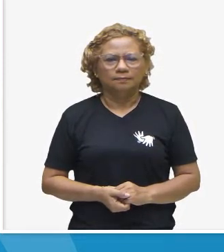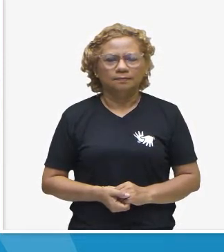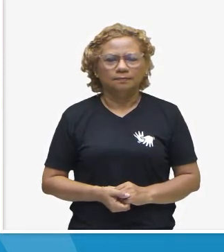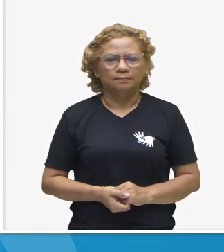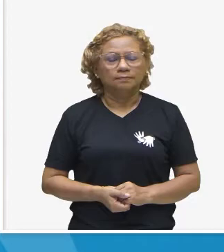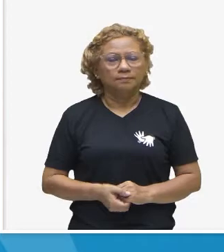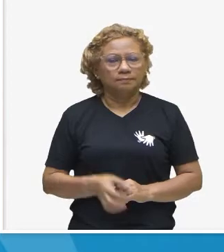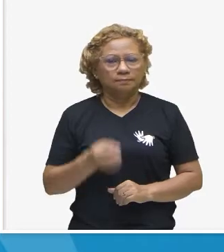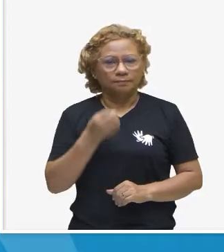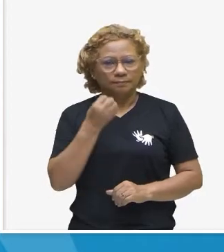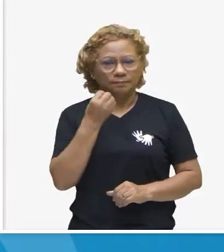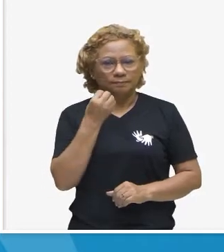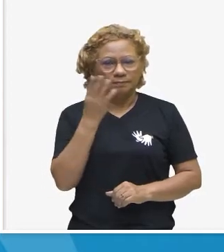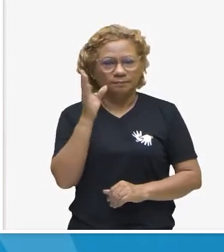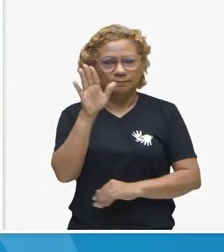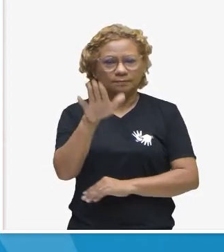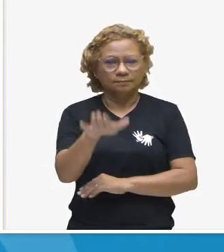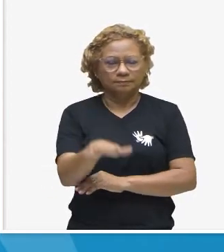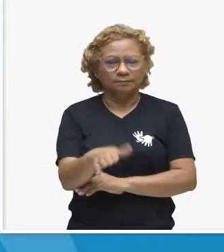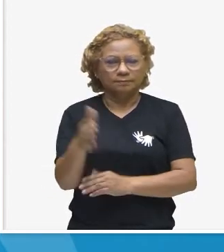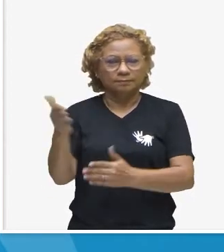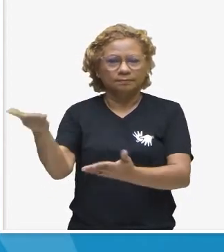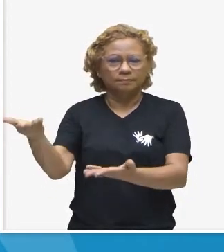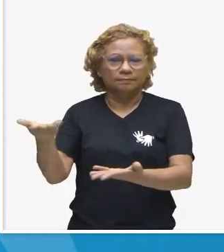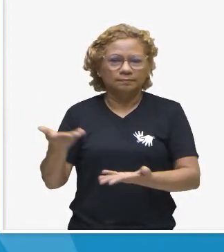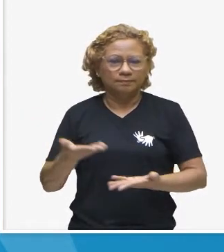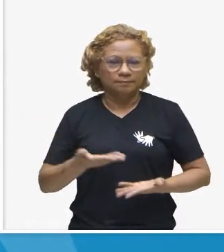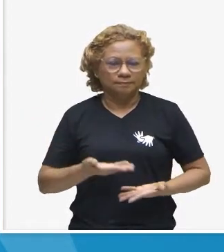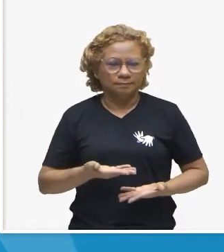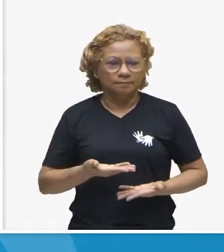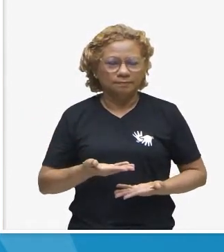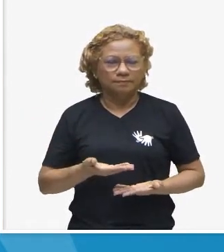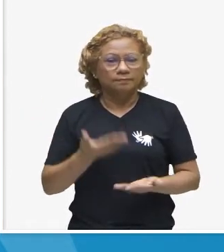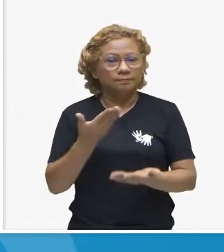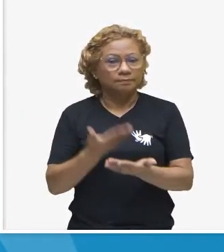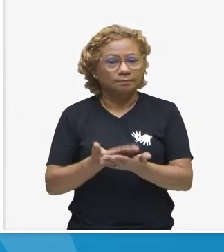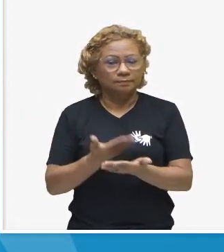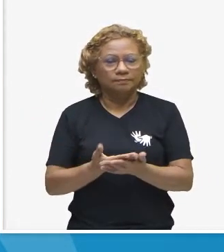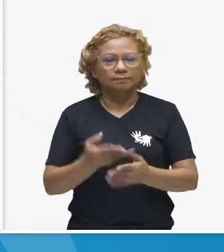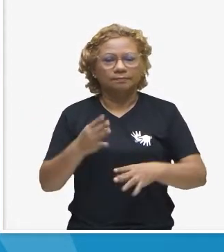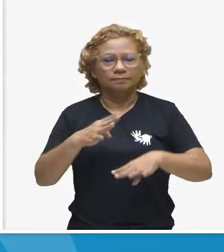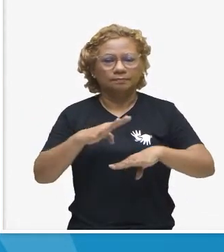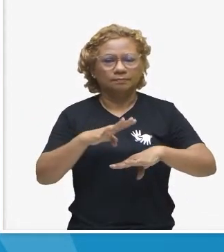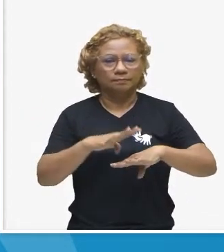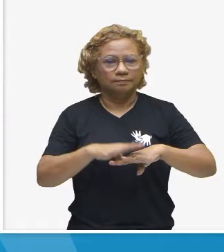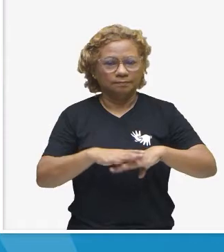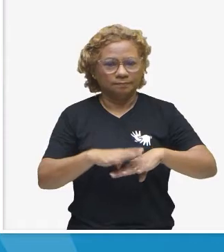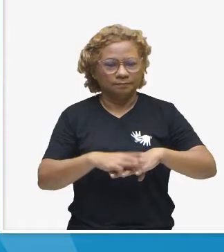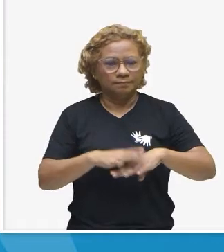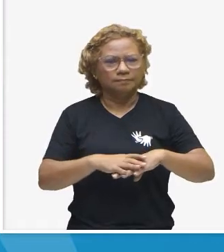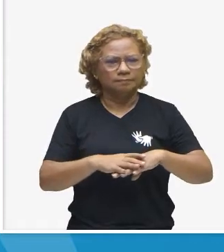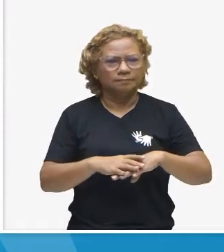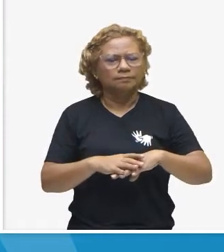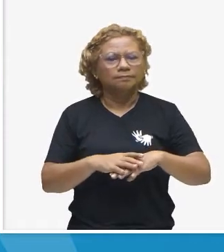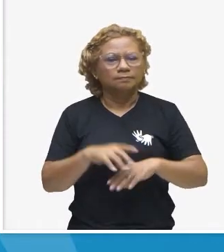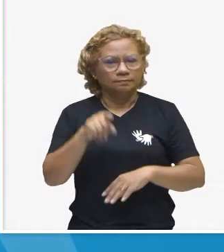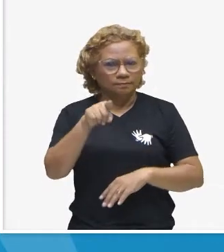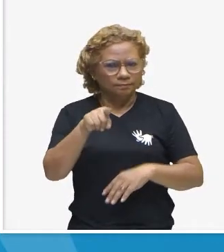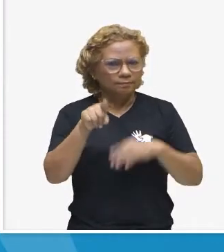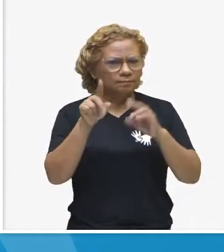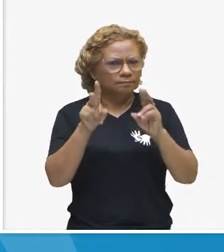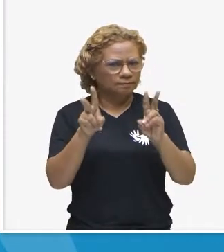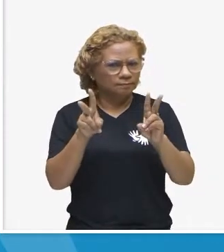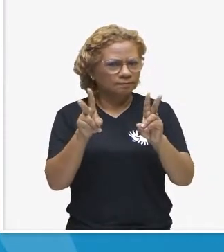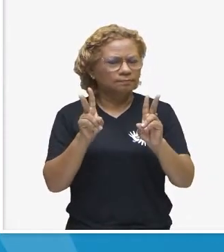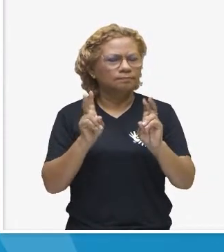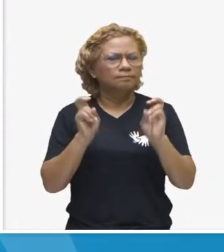Boa tarde, sejam bem-vindos às nossas aulas de matemática. Hoje, conforme vocês estão percebendo, estamos falando